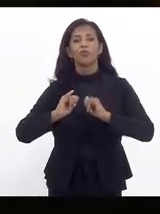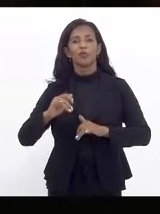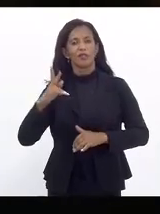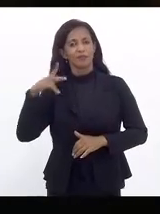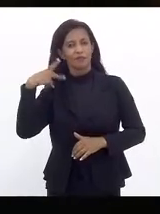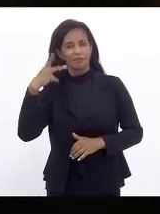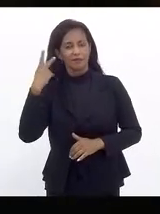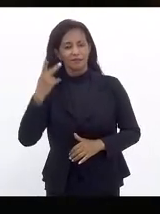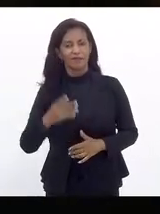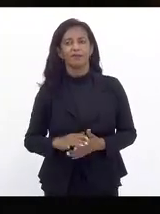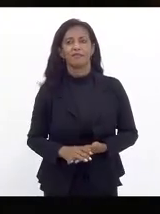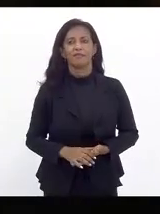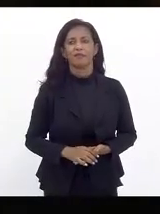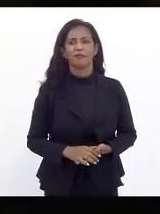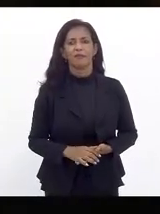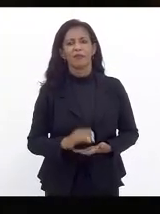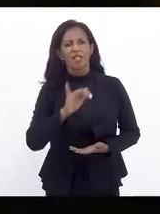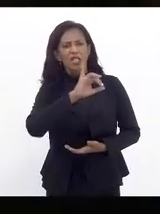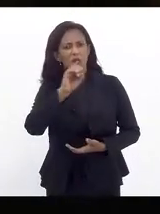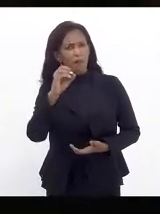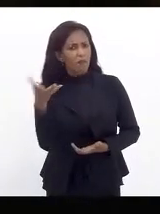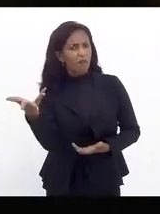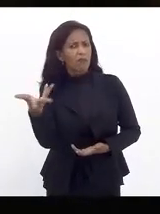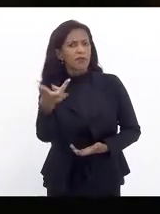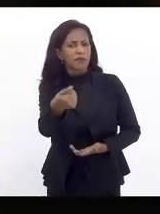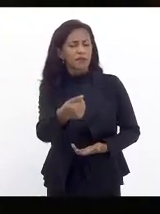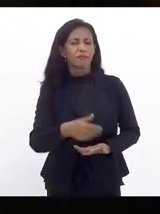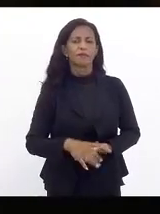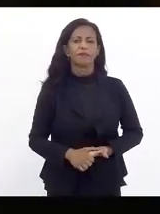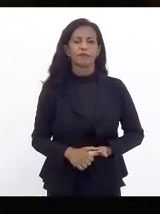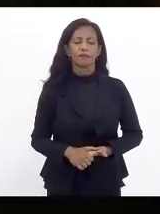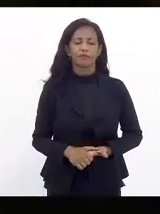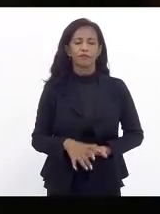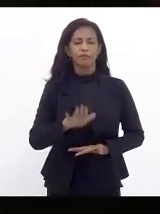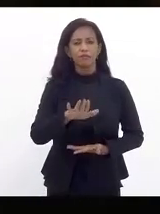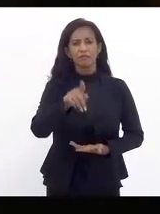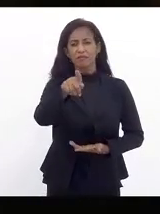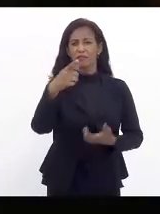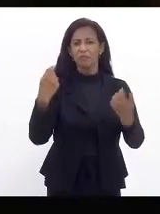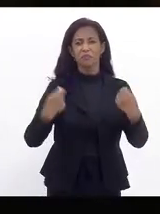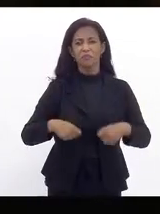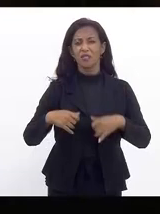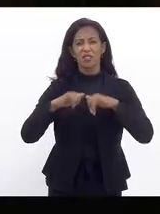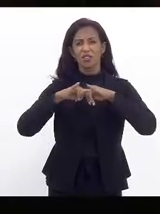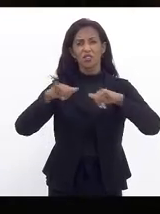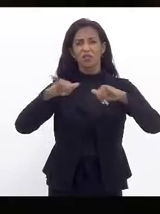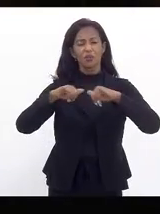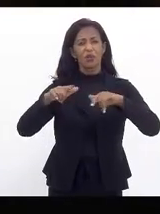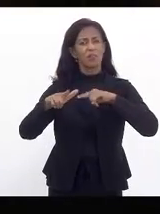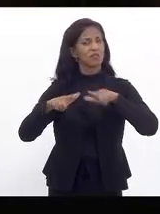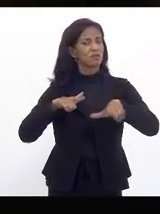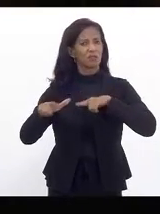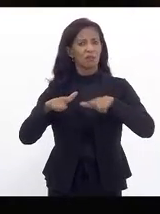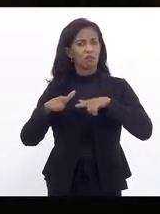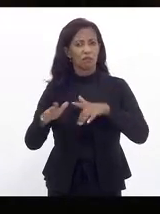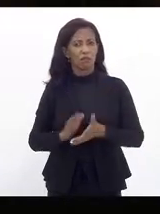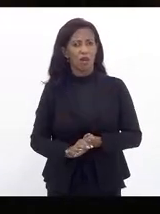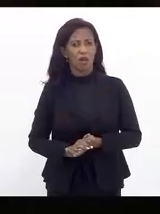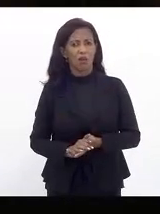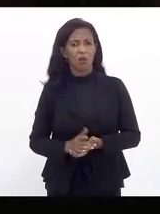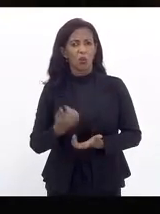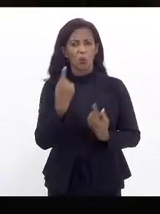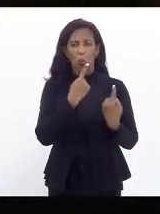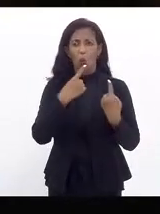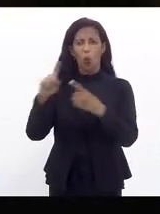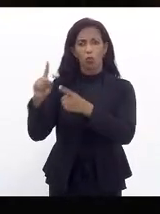e isso é ótimo. Mas você não precisa fazer divulgação do seu trabalho atacando